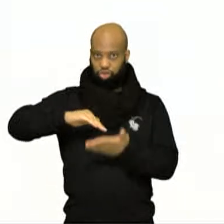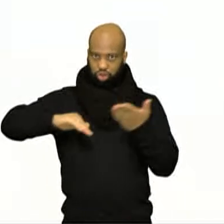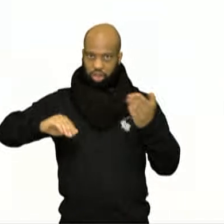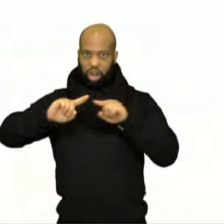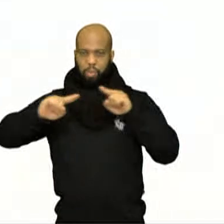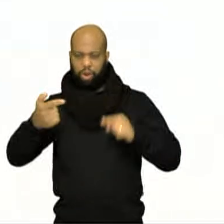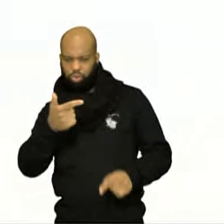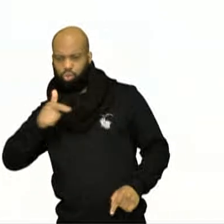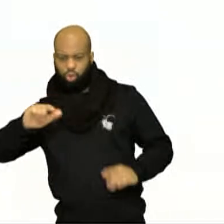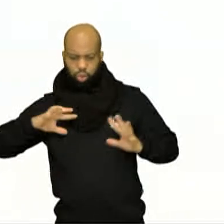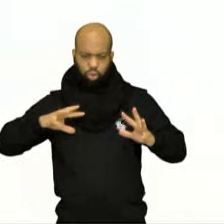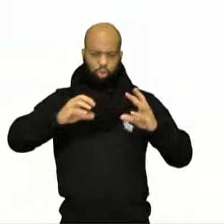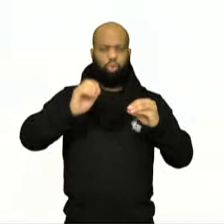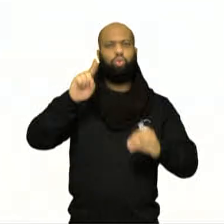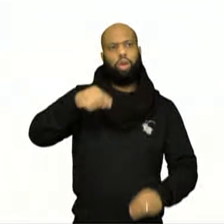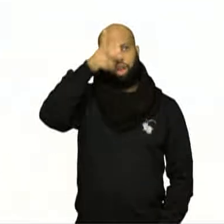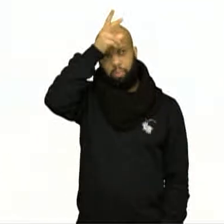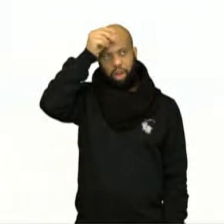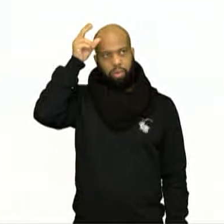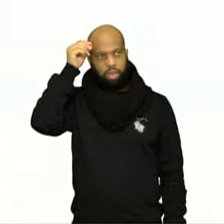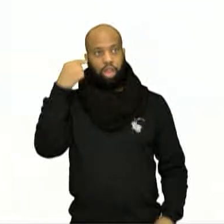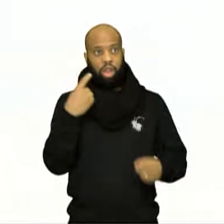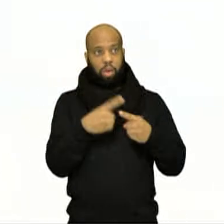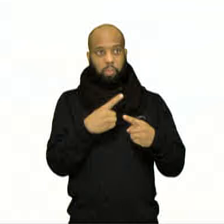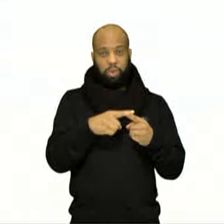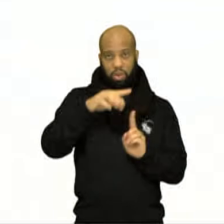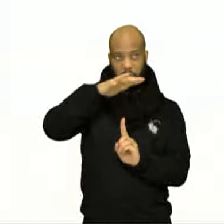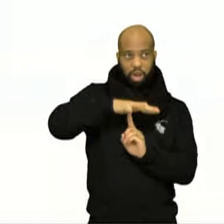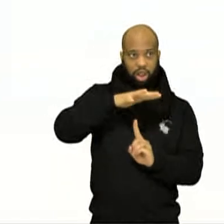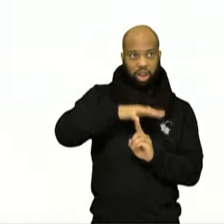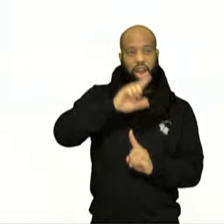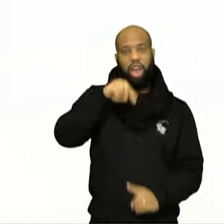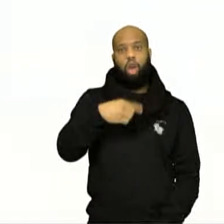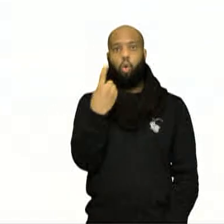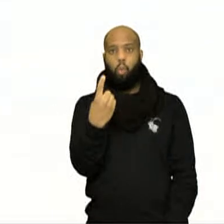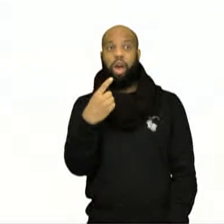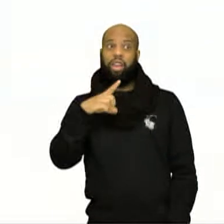27 unidades federativas do Brasil e é dividida em